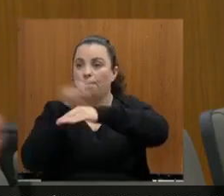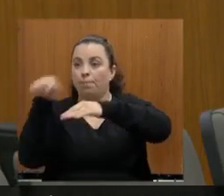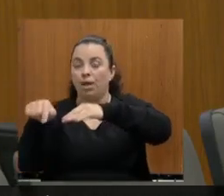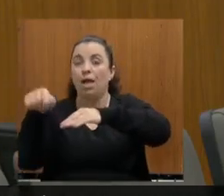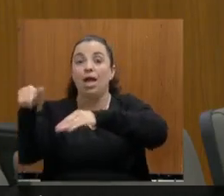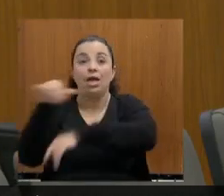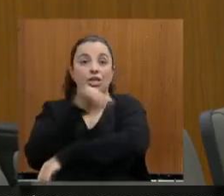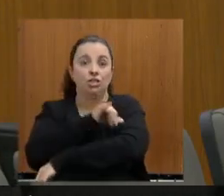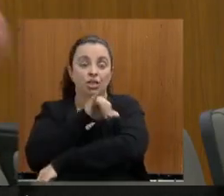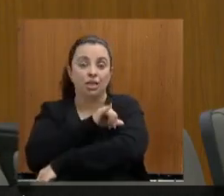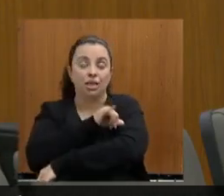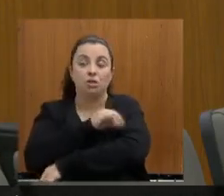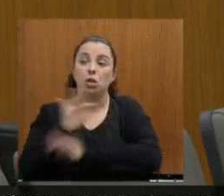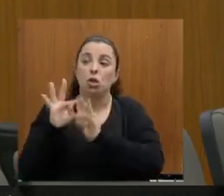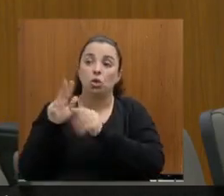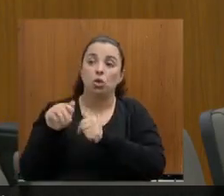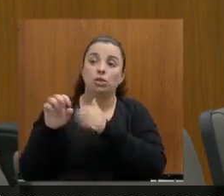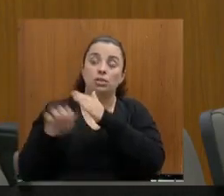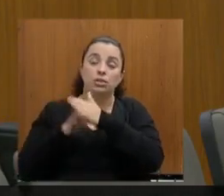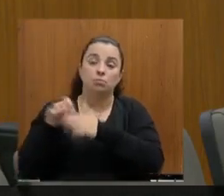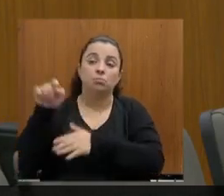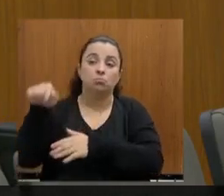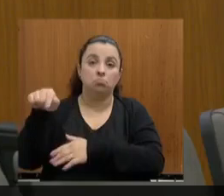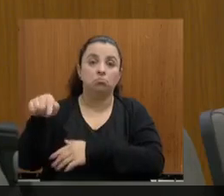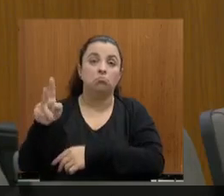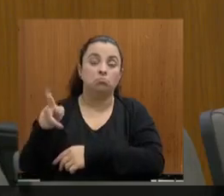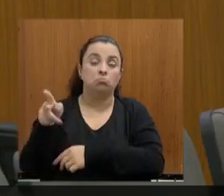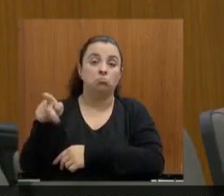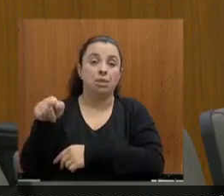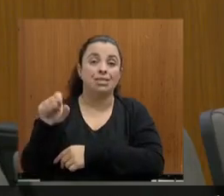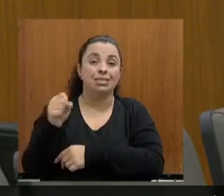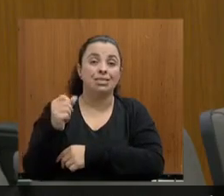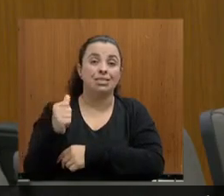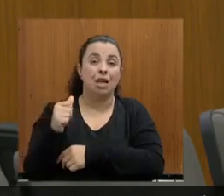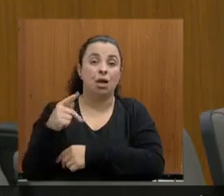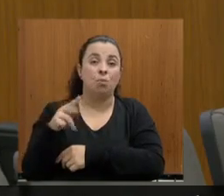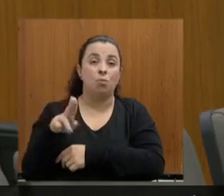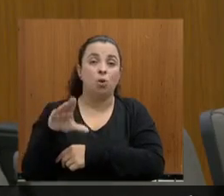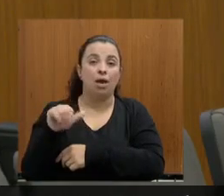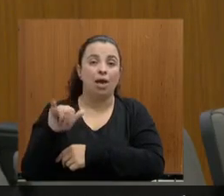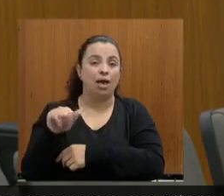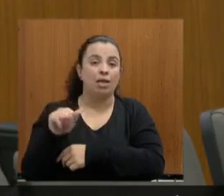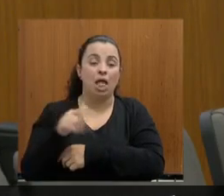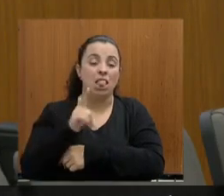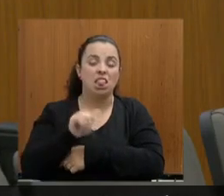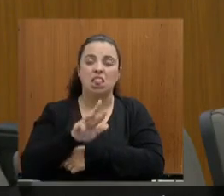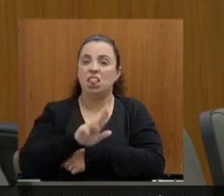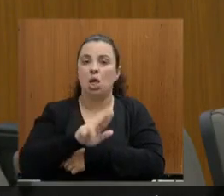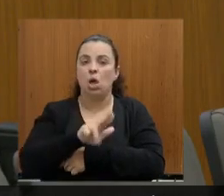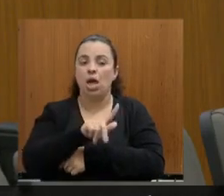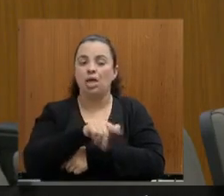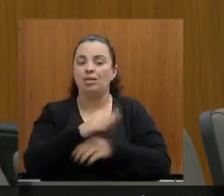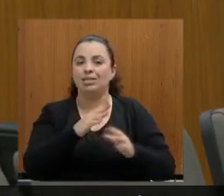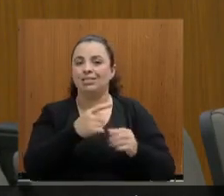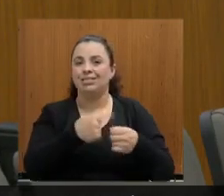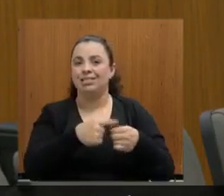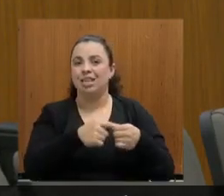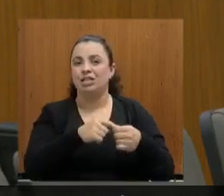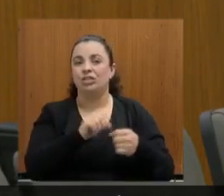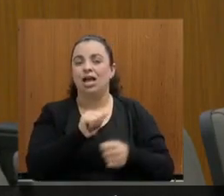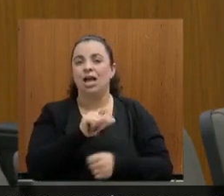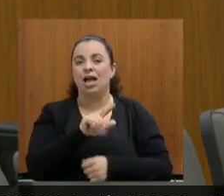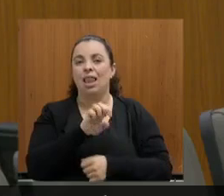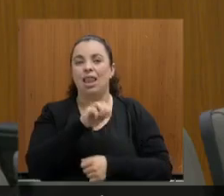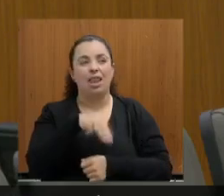empresas todos estão em Sapucaia não estão em Além Paraíba uma empresa agora quer se instalar em Além Paraíba e não pode